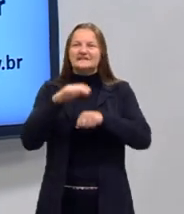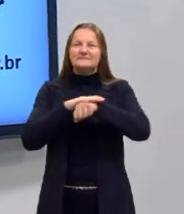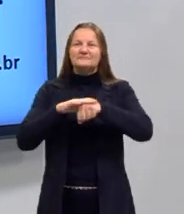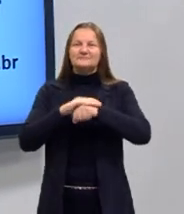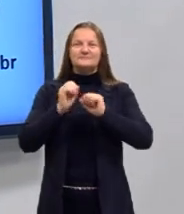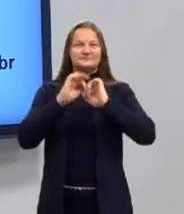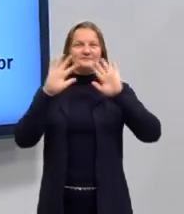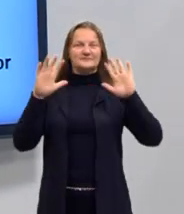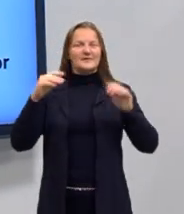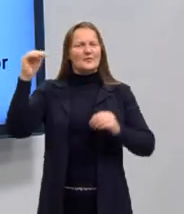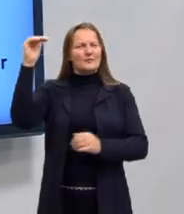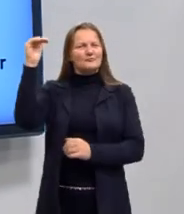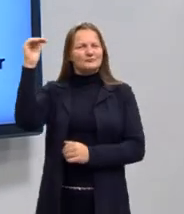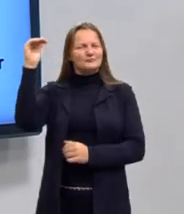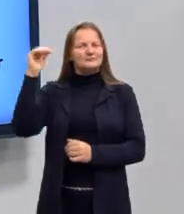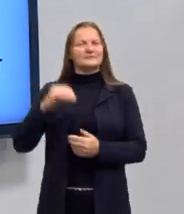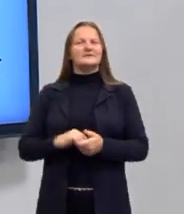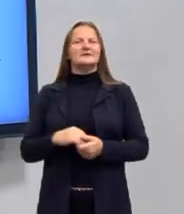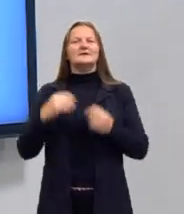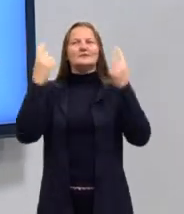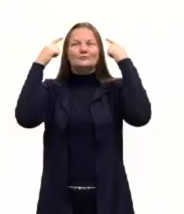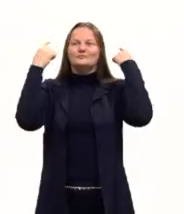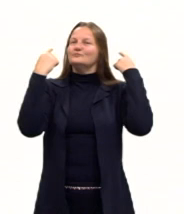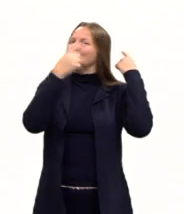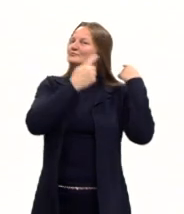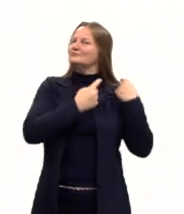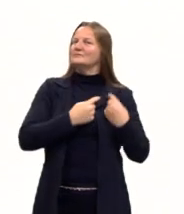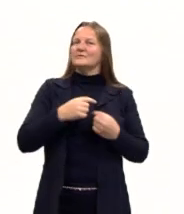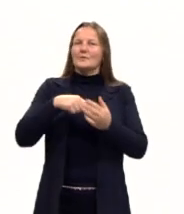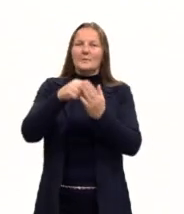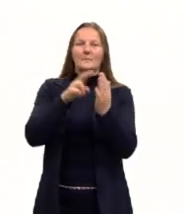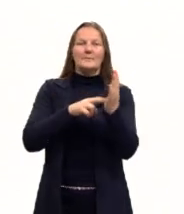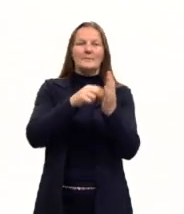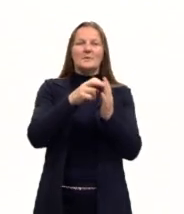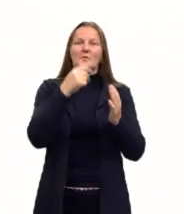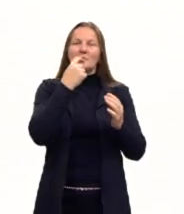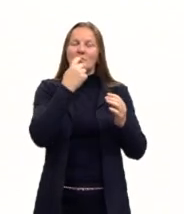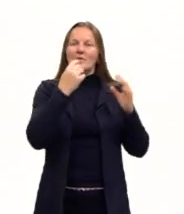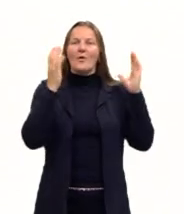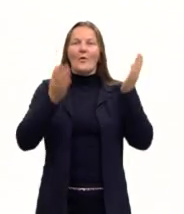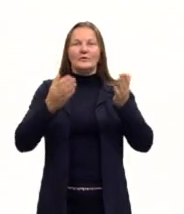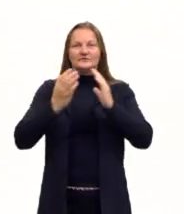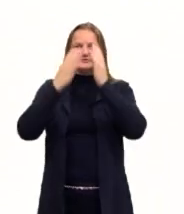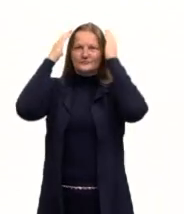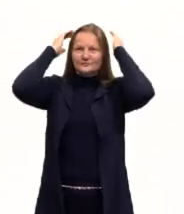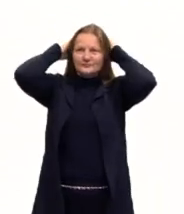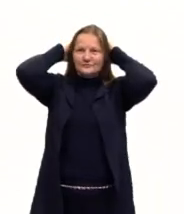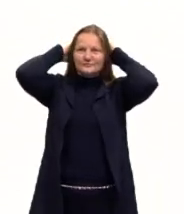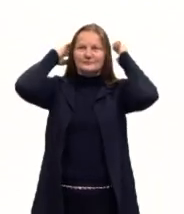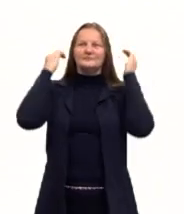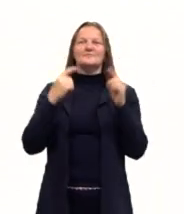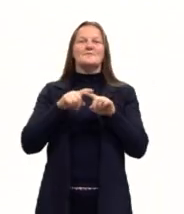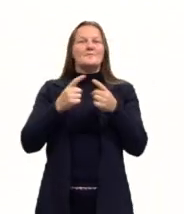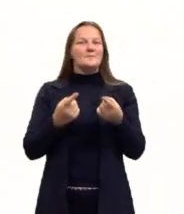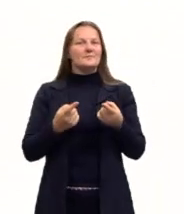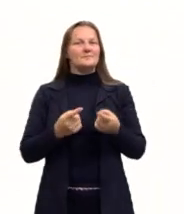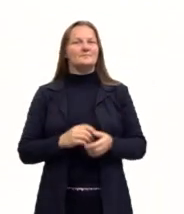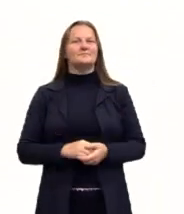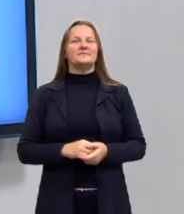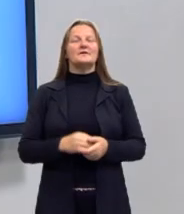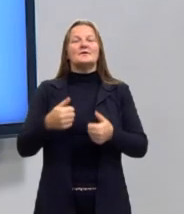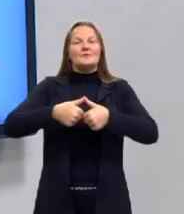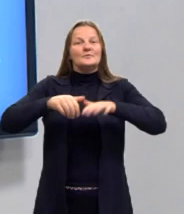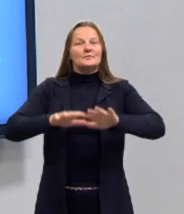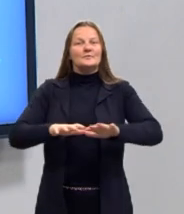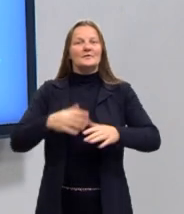de estatura média cabelos cacheados pintados de vermelho hoje presos aqui no rabo de cavalo né então